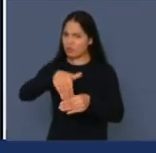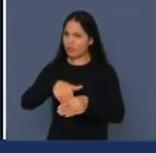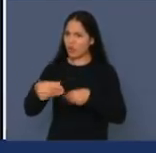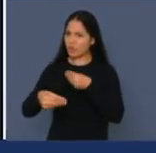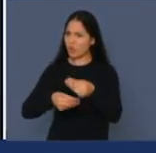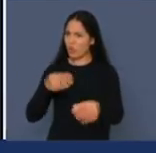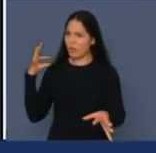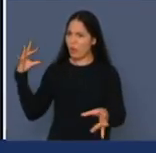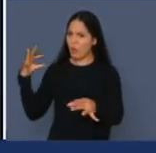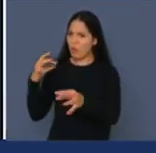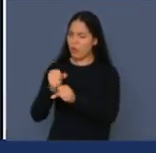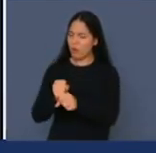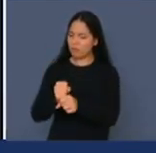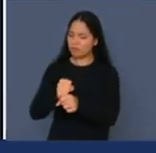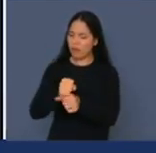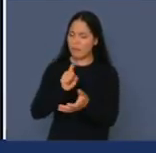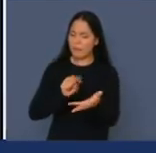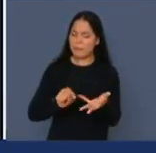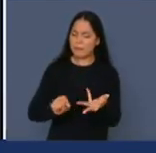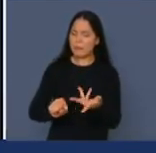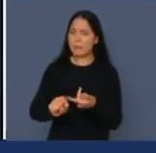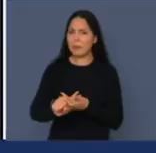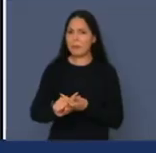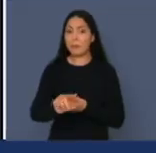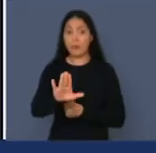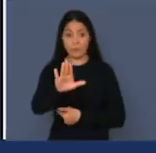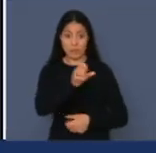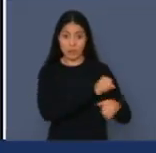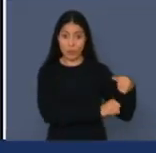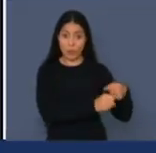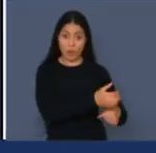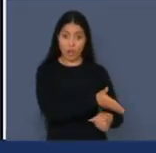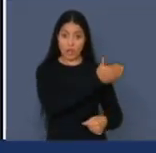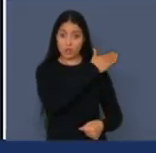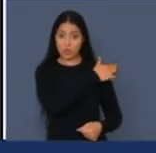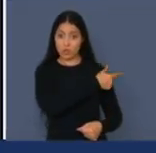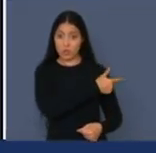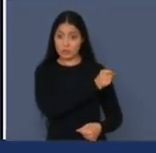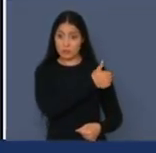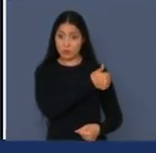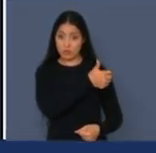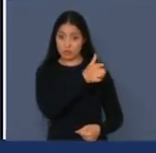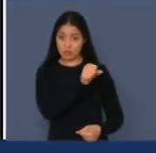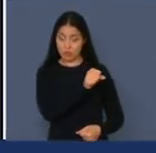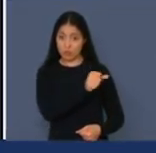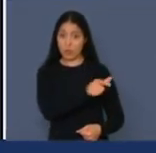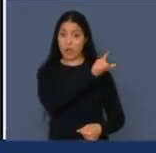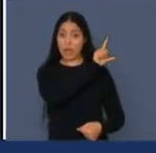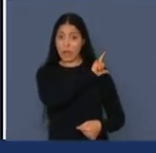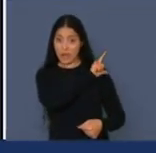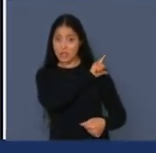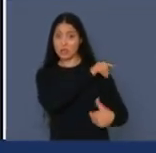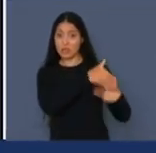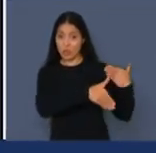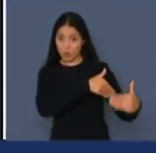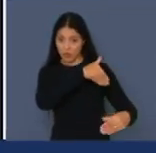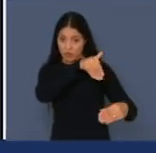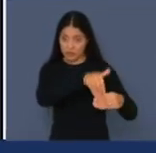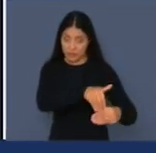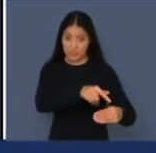demonstraram que em 2018 tanto antes durante e depois das eleições